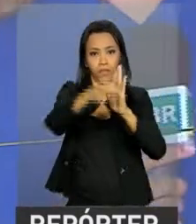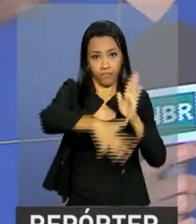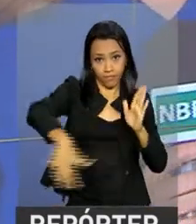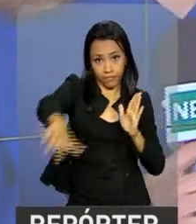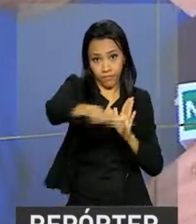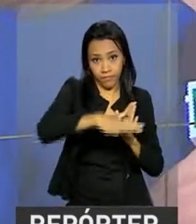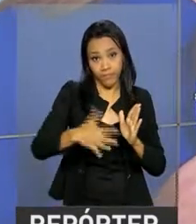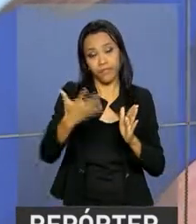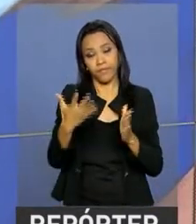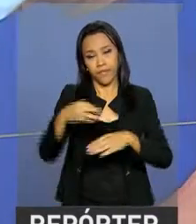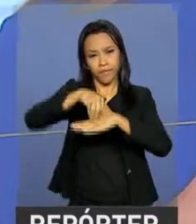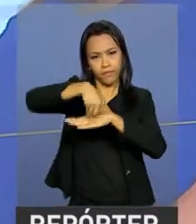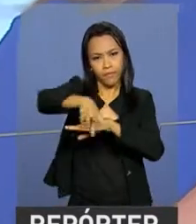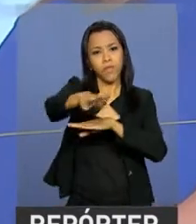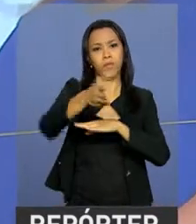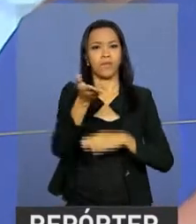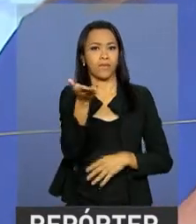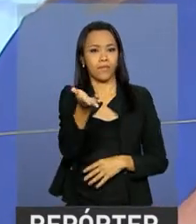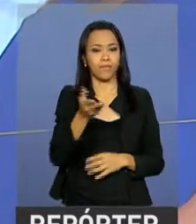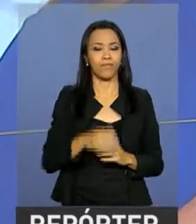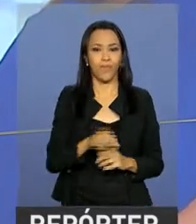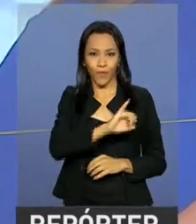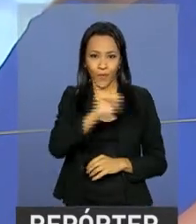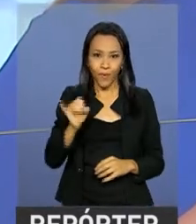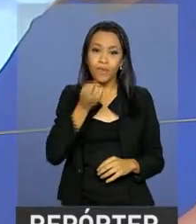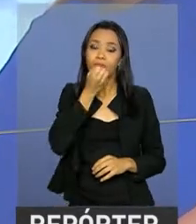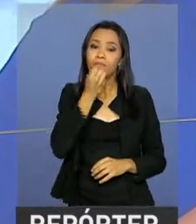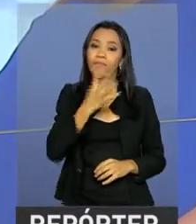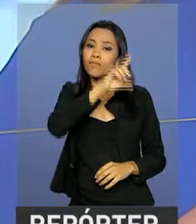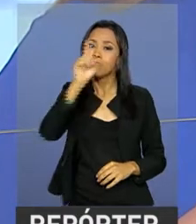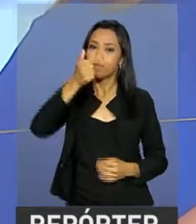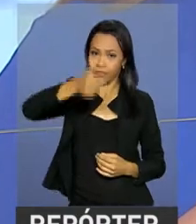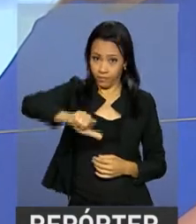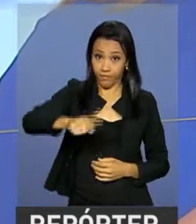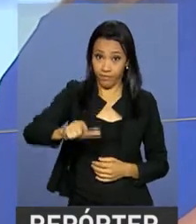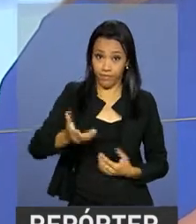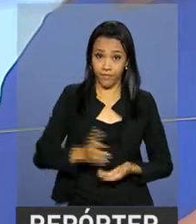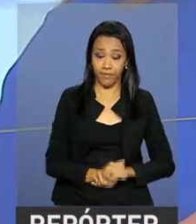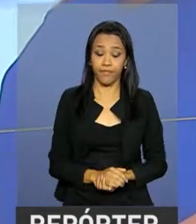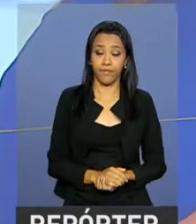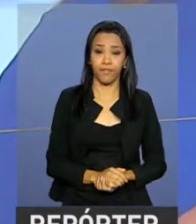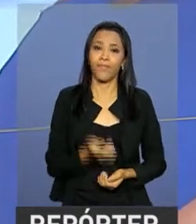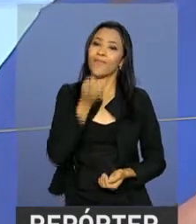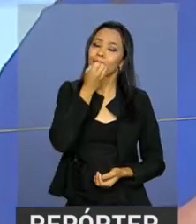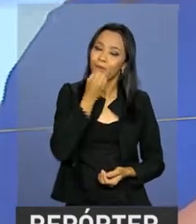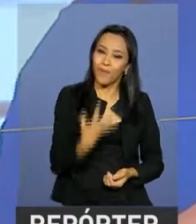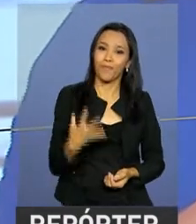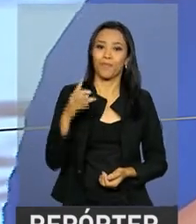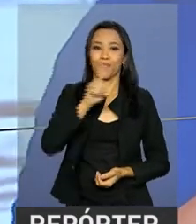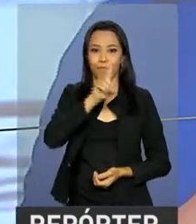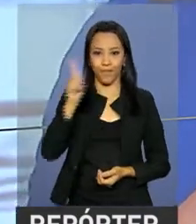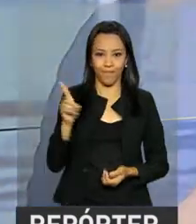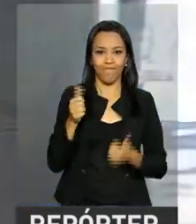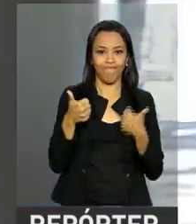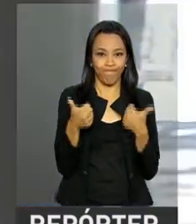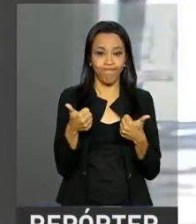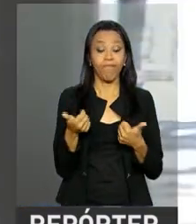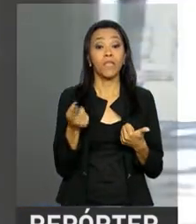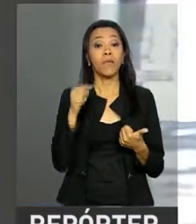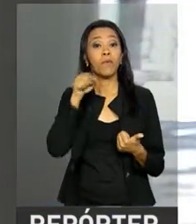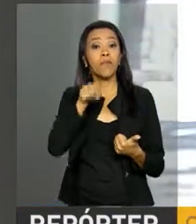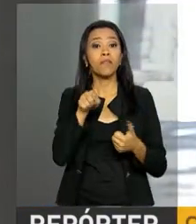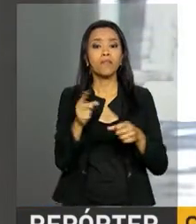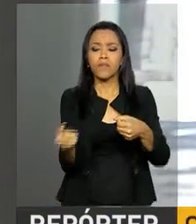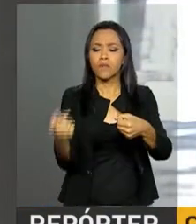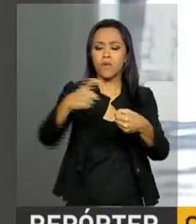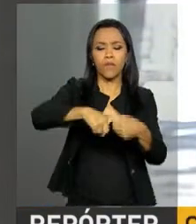Planalto e traz os detalhes para a gente. Oi, Gabriela, bom dia mais uma vez. Bom dia, Leandro. Olha, esse